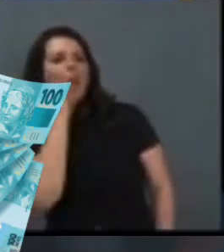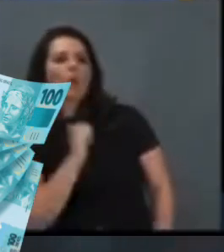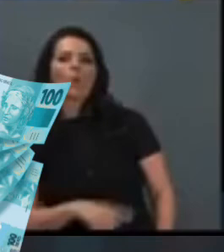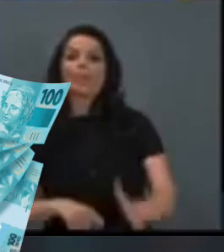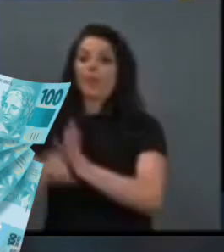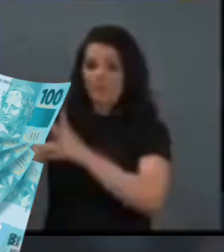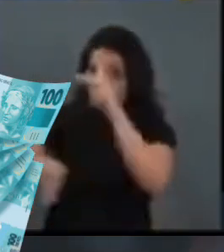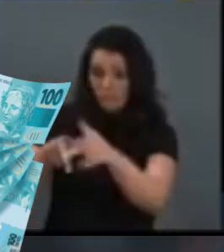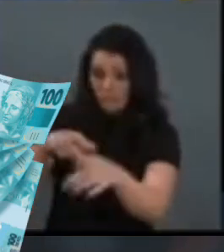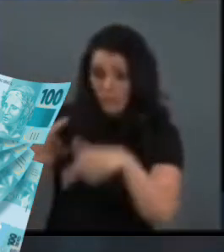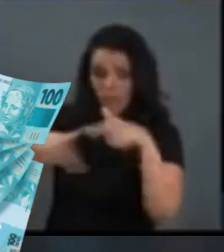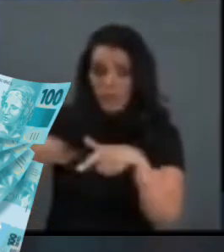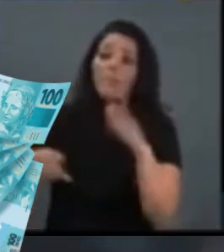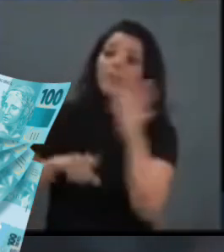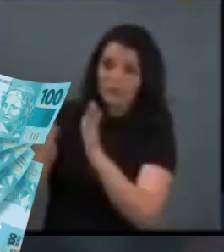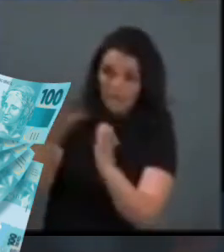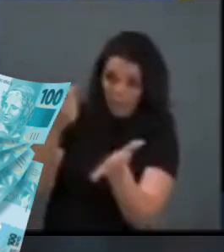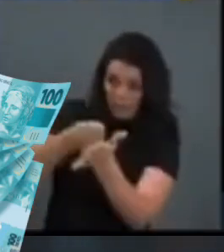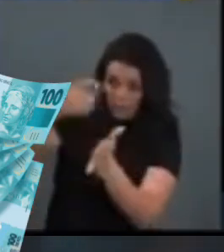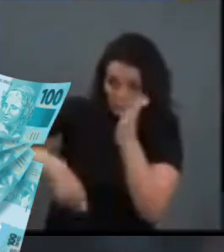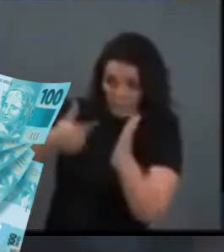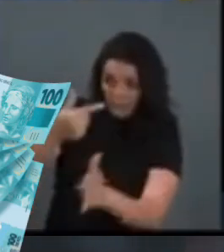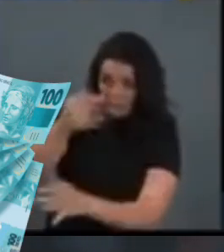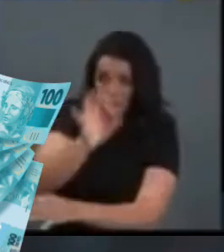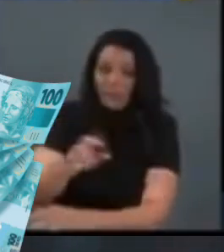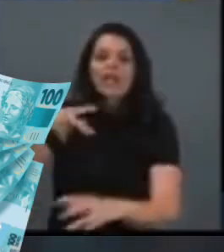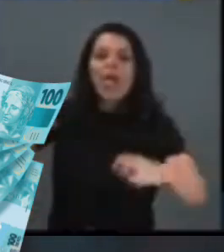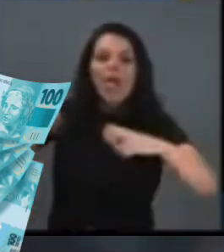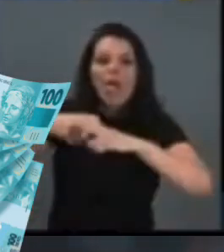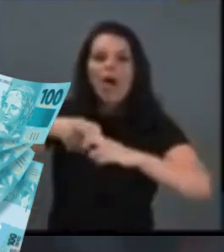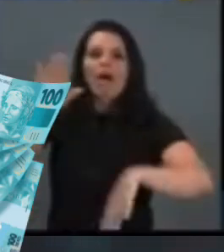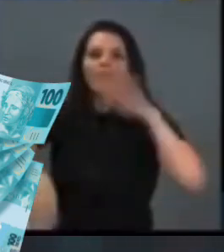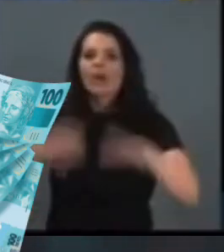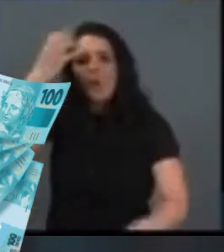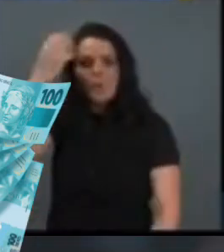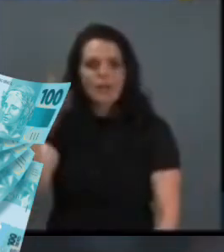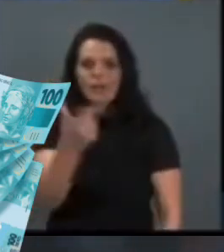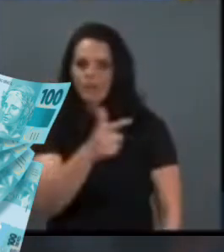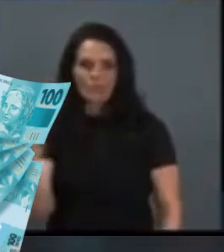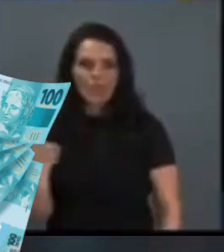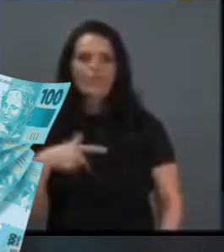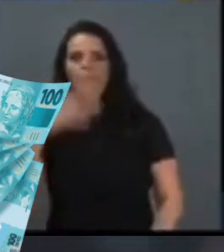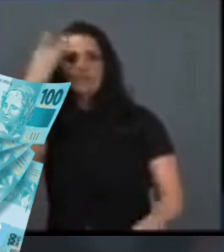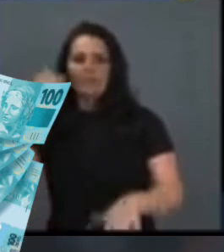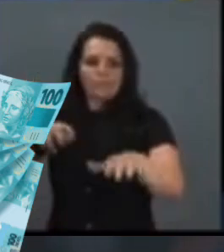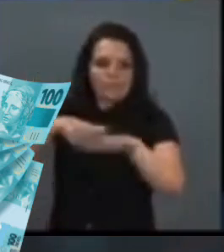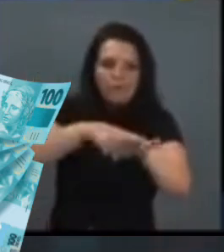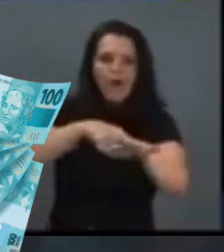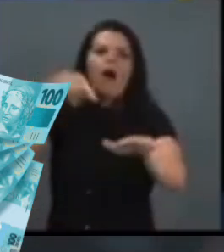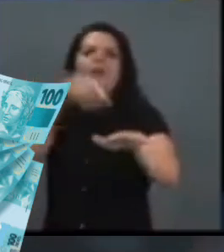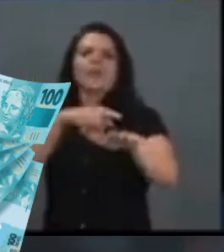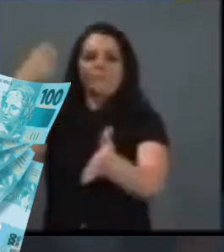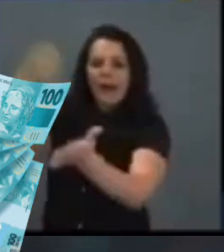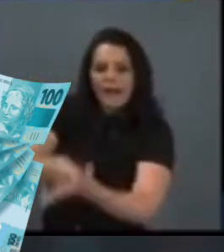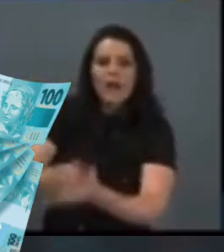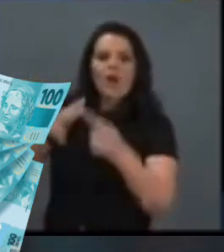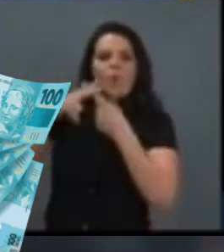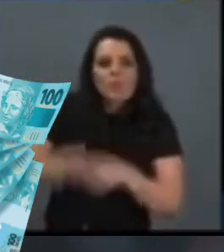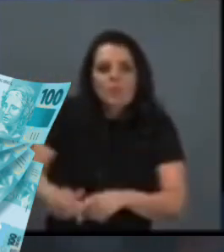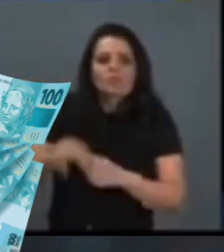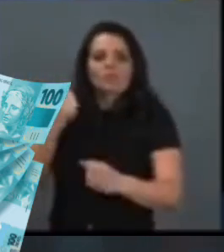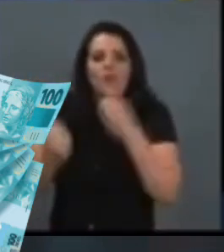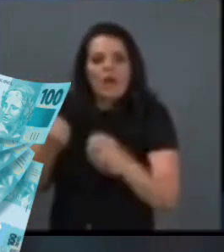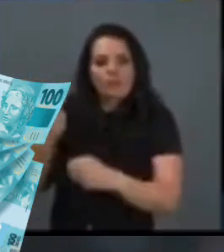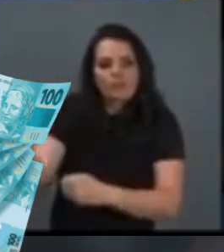Pergunta o trabalhador, quando acontece um acidente com ele, muitas das vezes a culpa não foi dele, foi alguém que bateu nele, ele tem que pagar, né, o conserto do carro